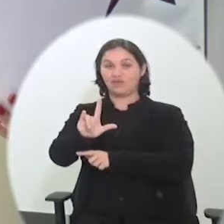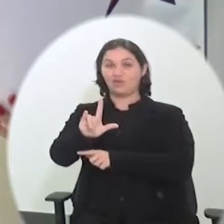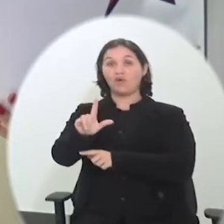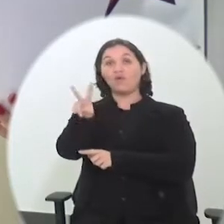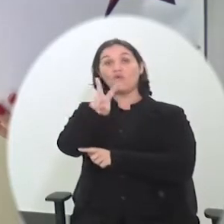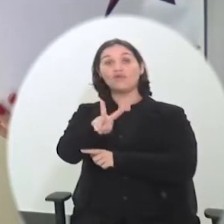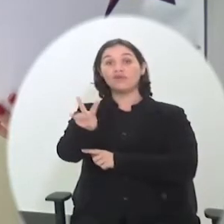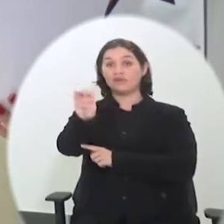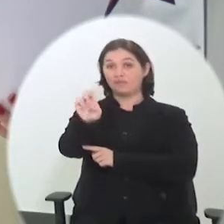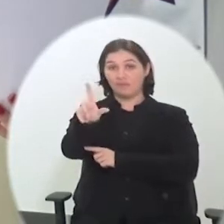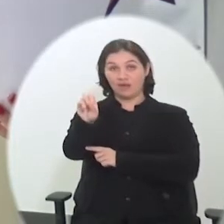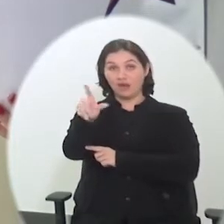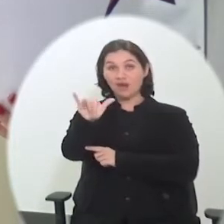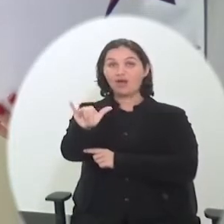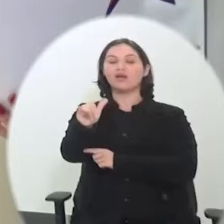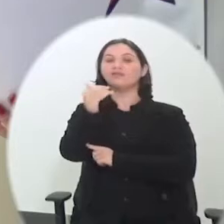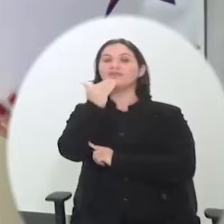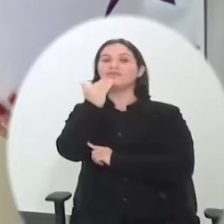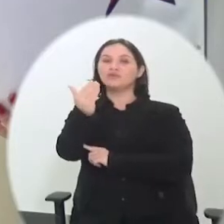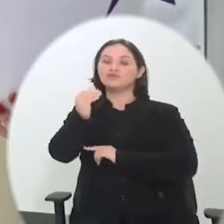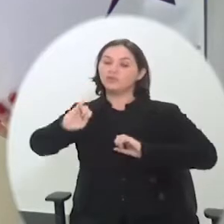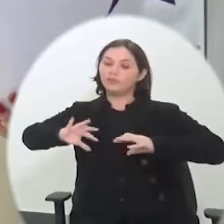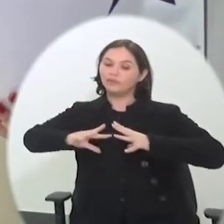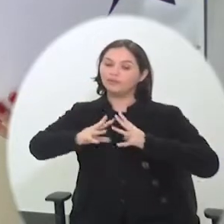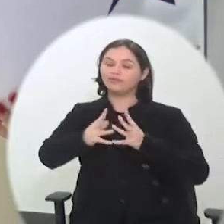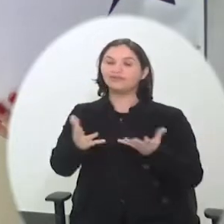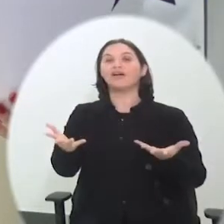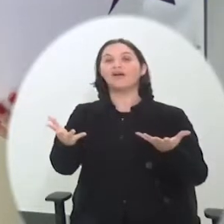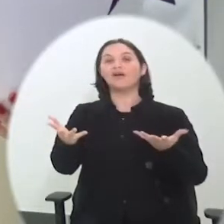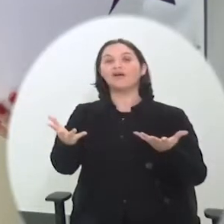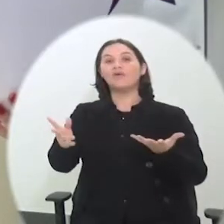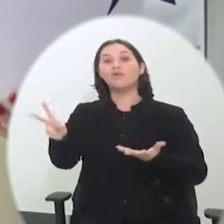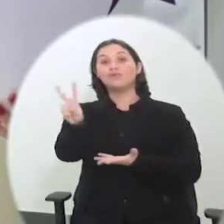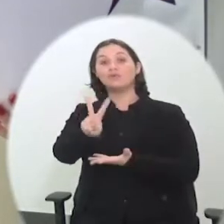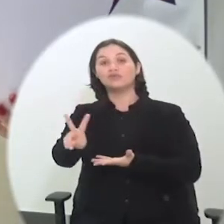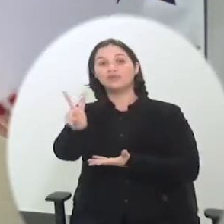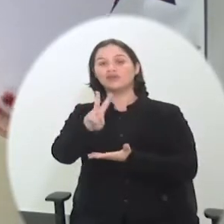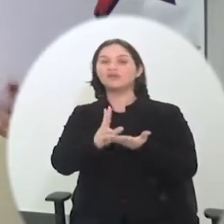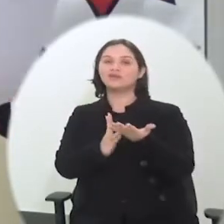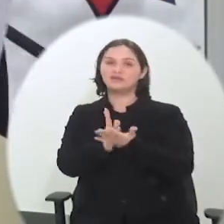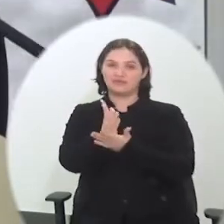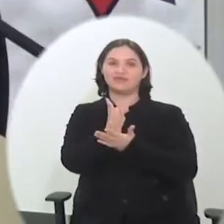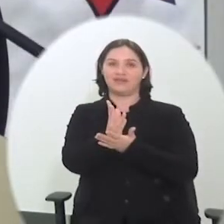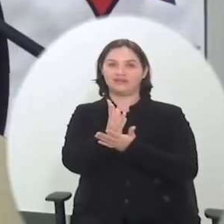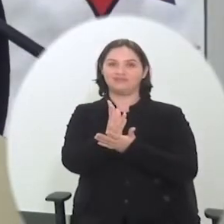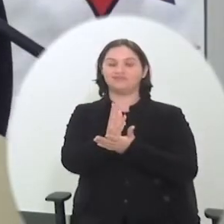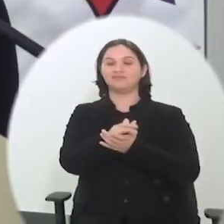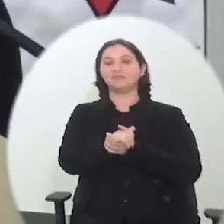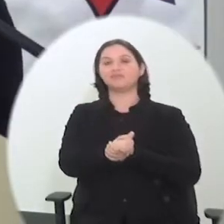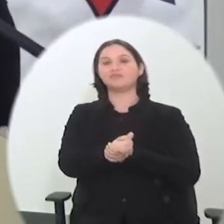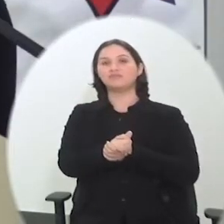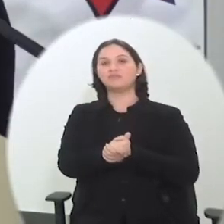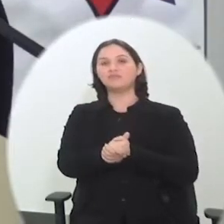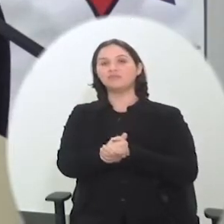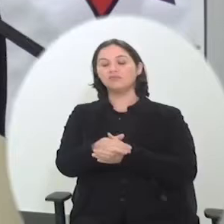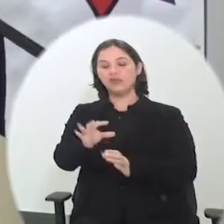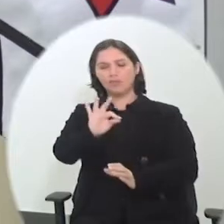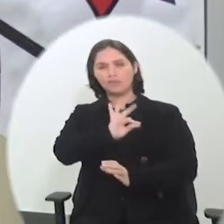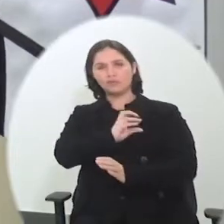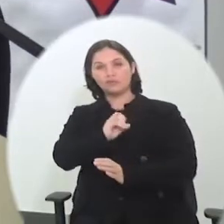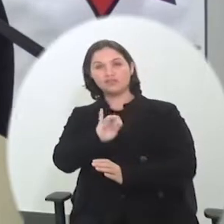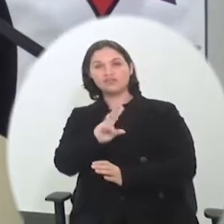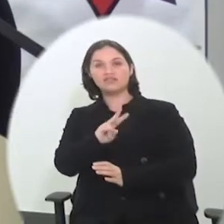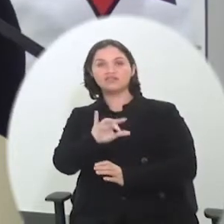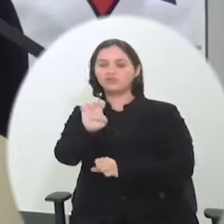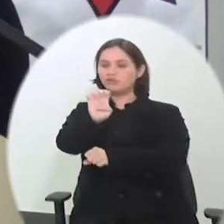Belloli, aprovada por unanimidade pelos parlamentares criciumenses. A criação da Polícia Civil em Santa Catarina tem